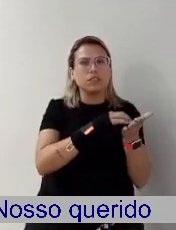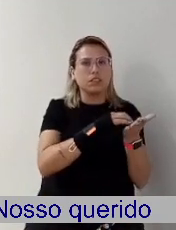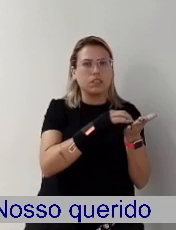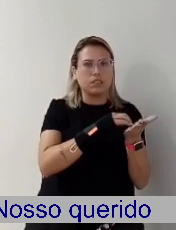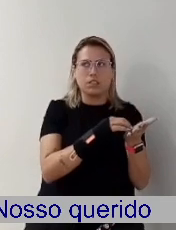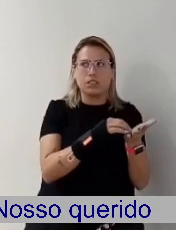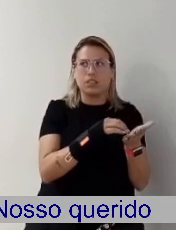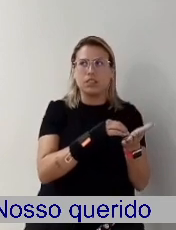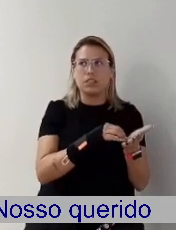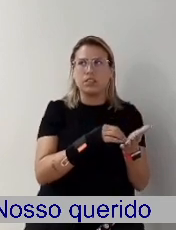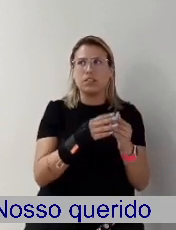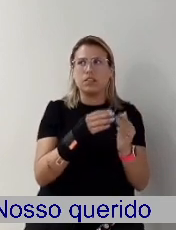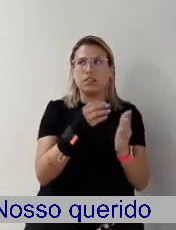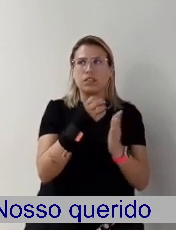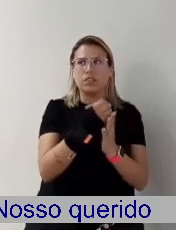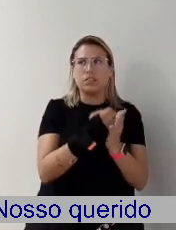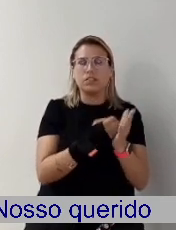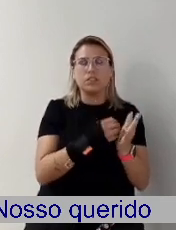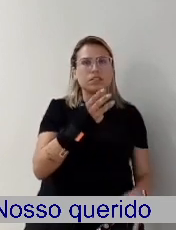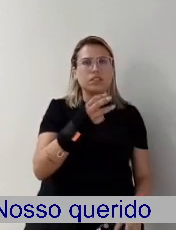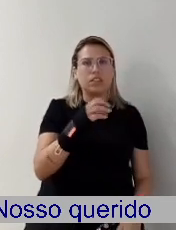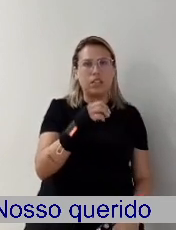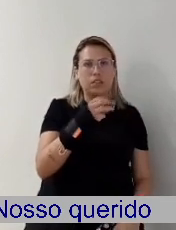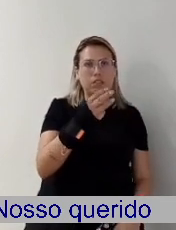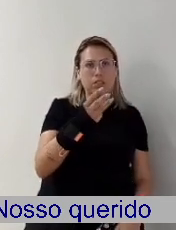solicitado pelo ofício 038/2021